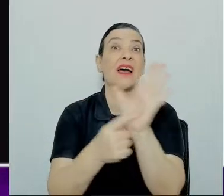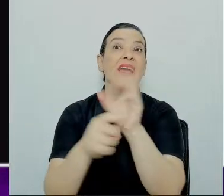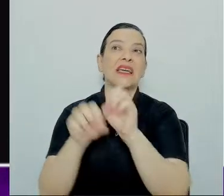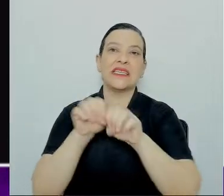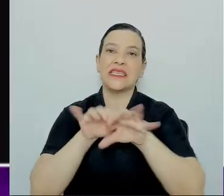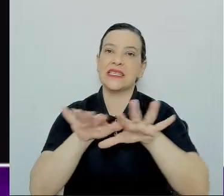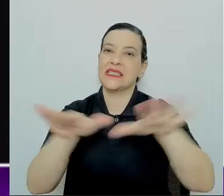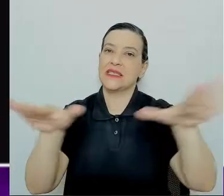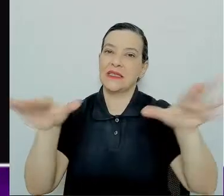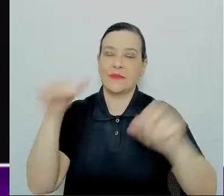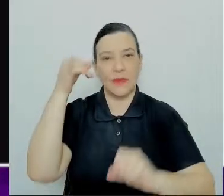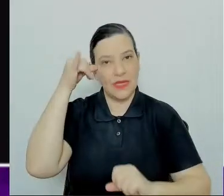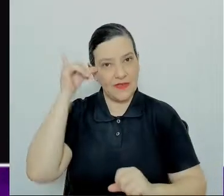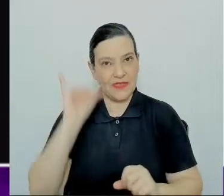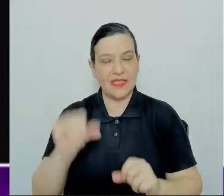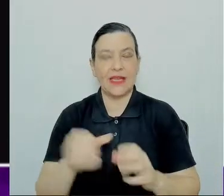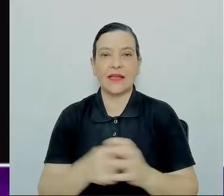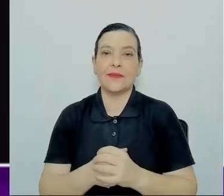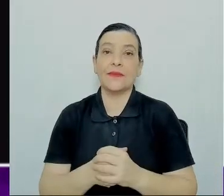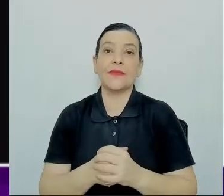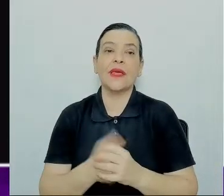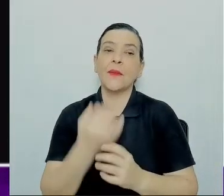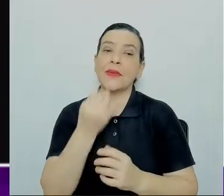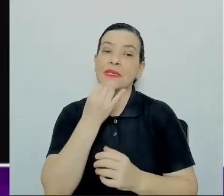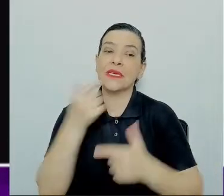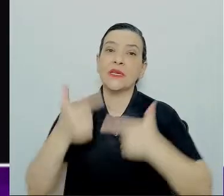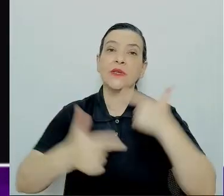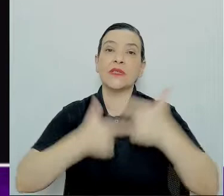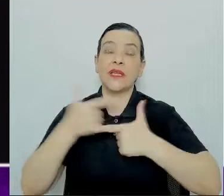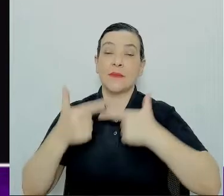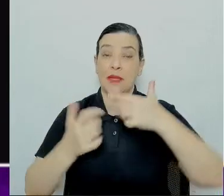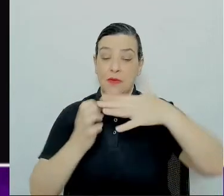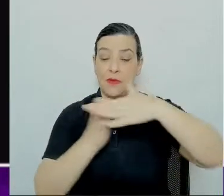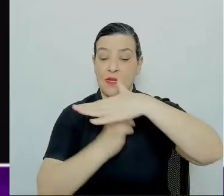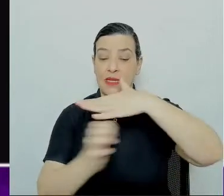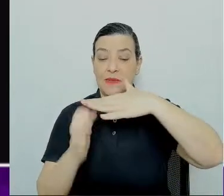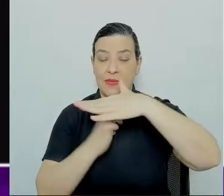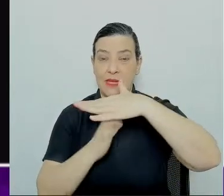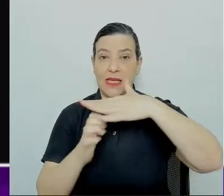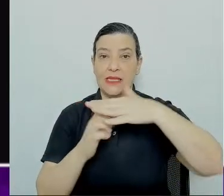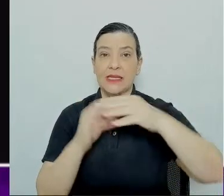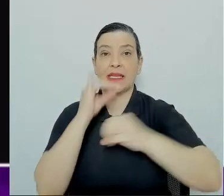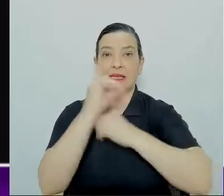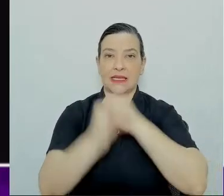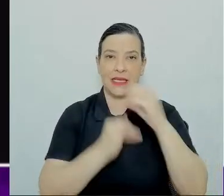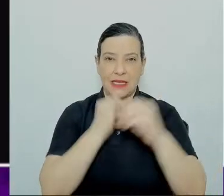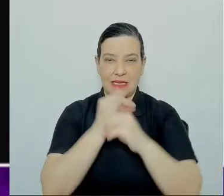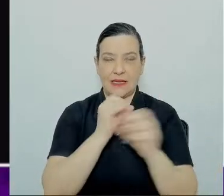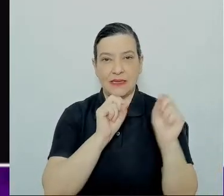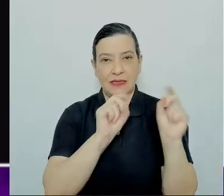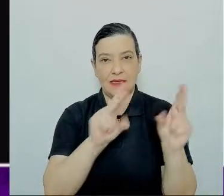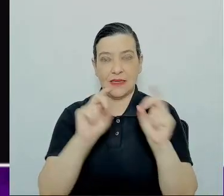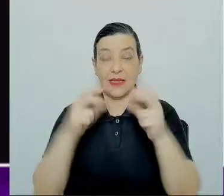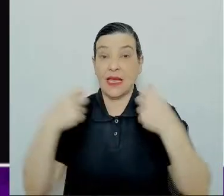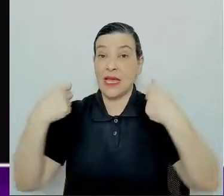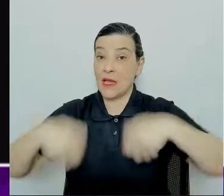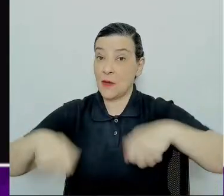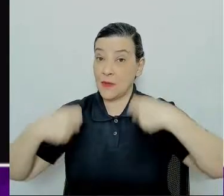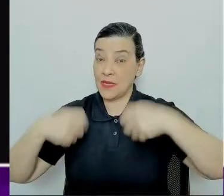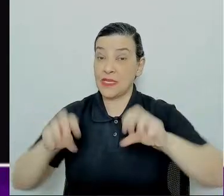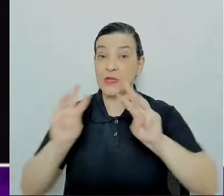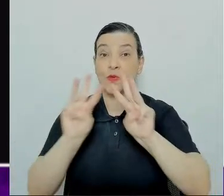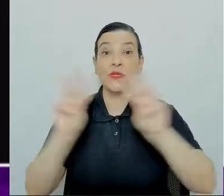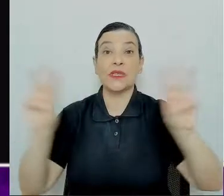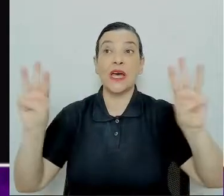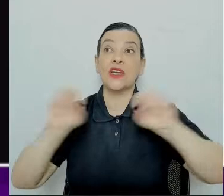suas aplicações para a rua. Por exemplo, eu trabalho em uma empresa que eu tenho um e-commerce. Eu preciso publicar o meu site para a rua. Qual